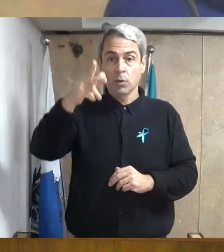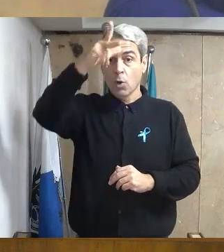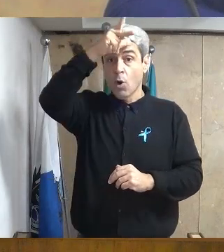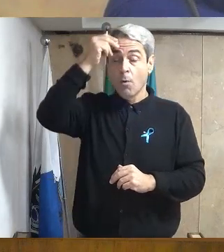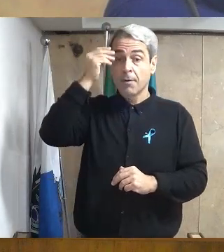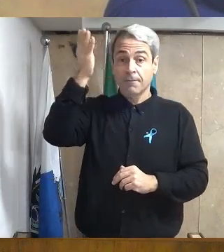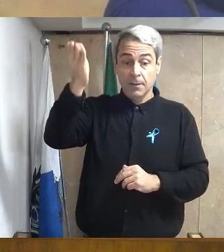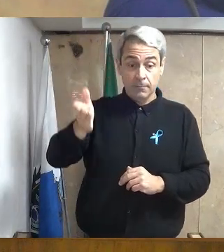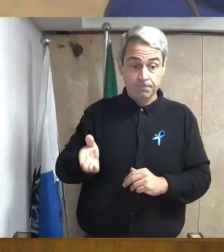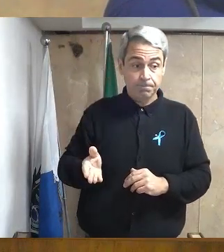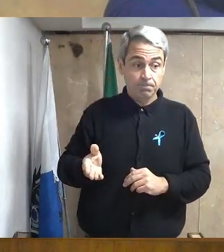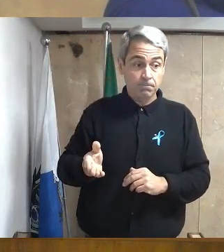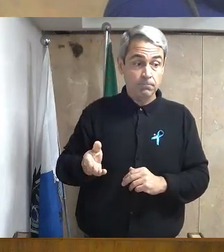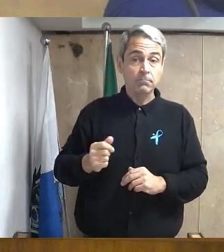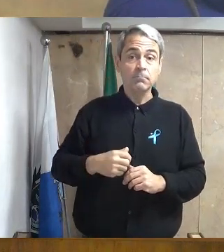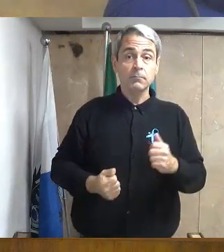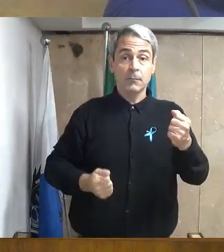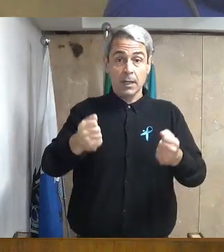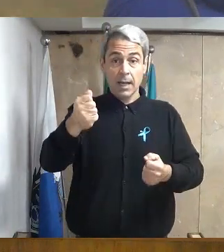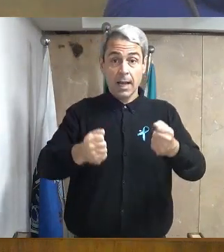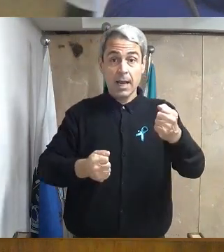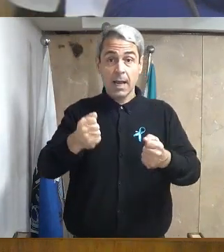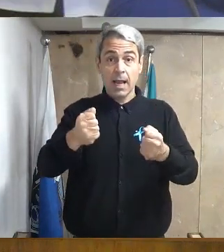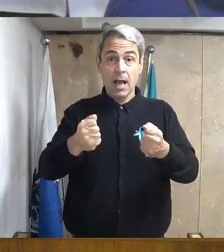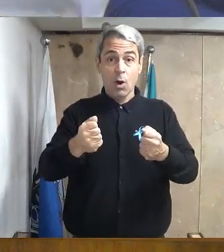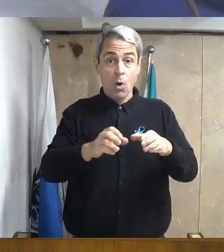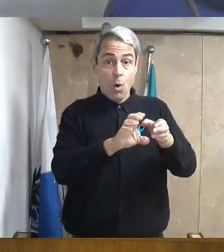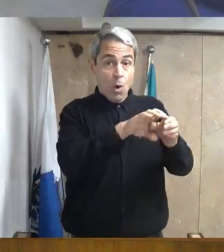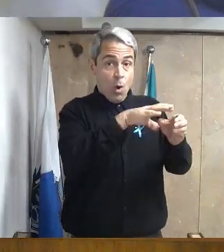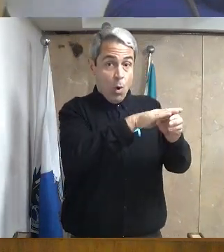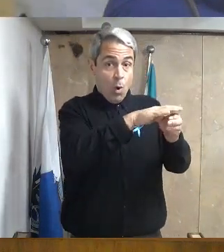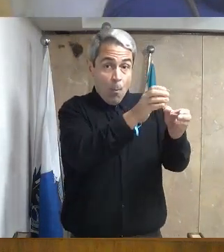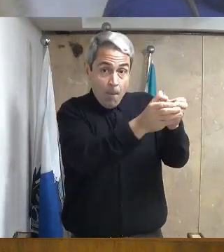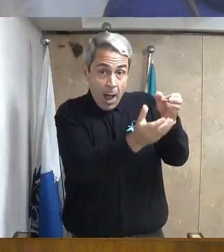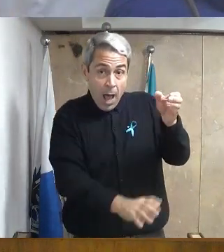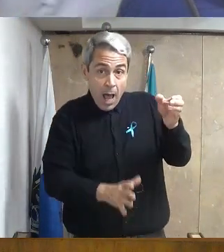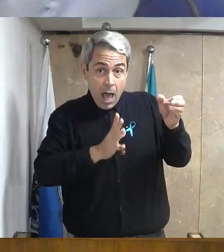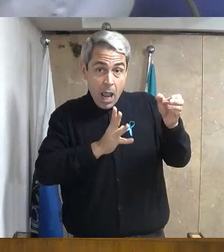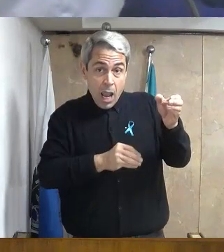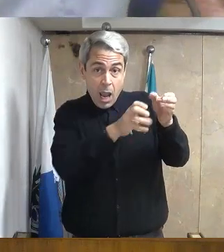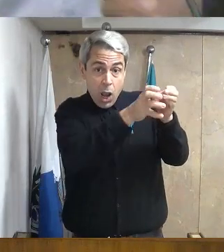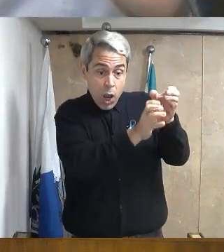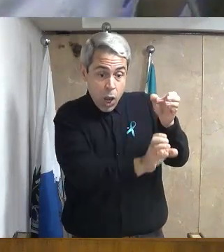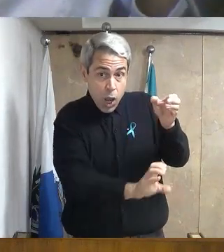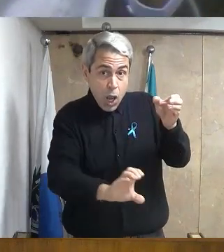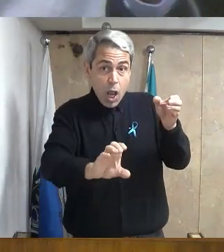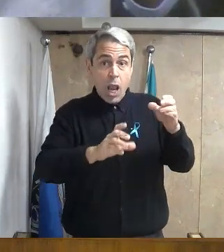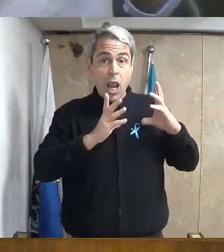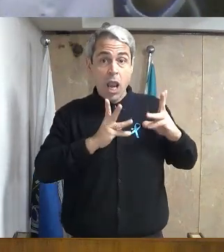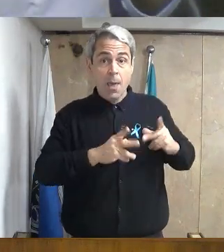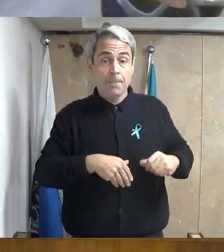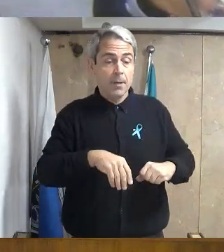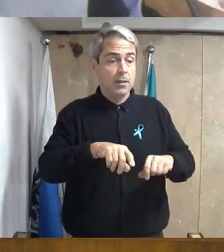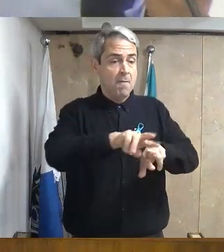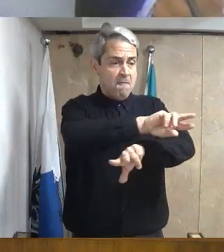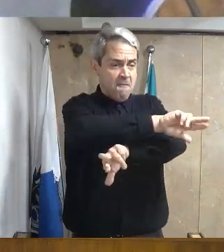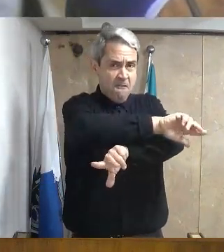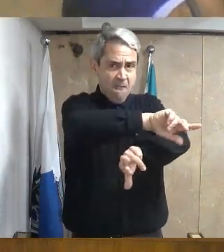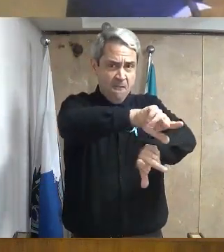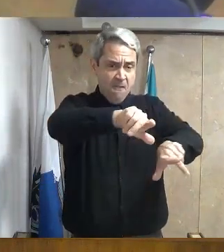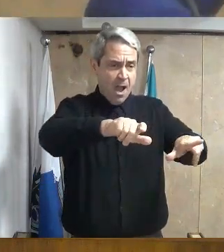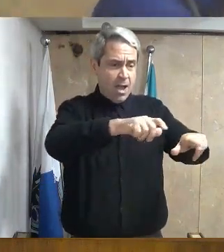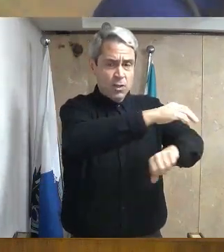prefeito Carvacol para limpeza e desobstrução da rede de esgoto e dos bueiros existentes ao longo das ruas Seabra